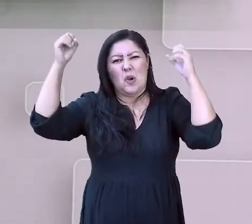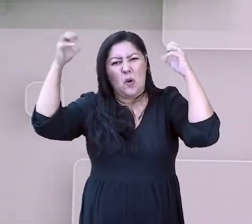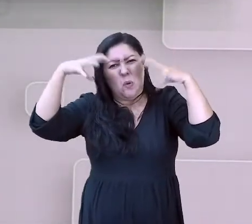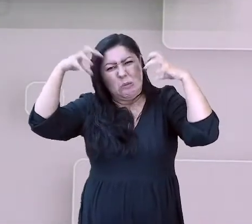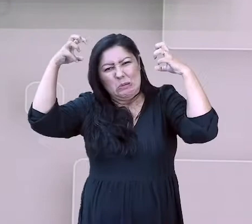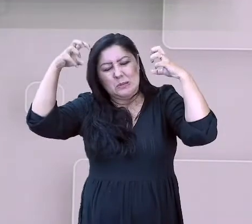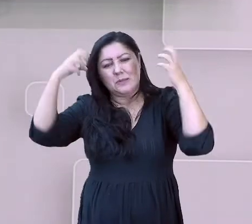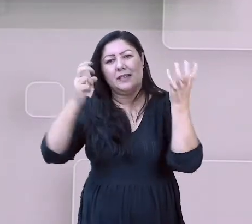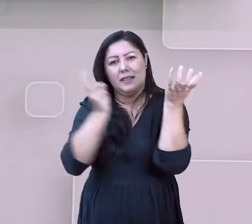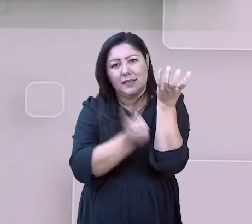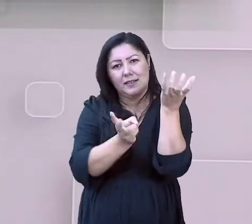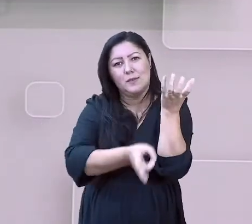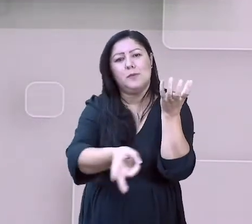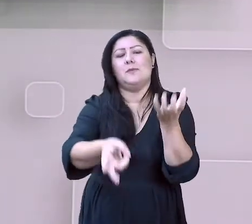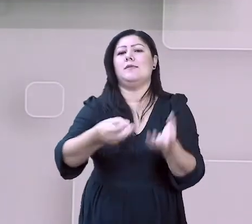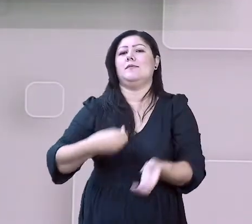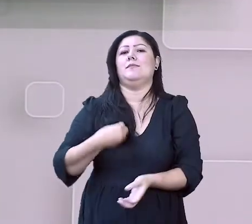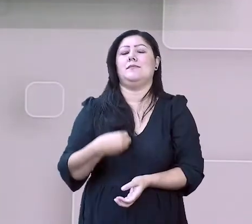seca.